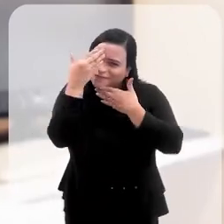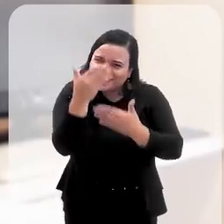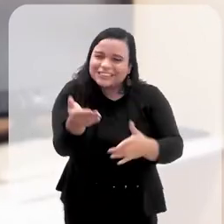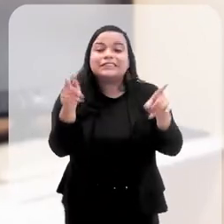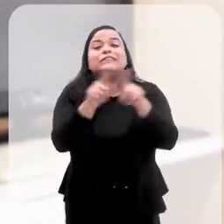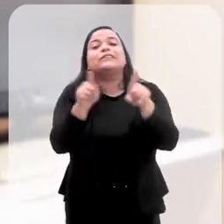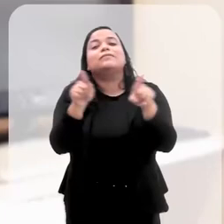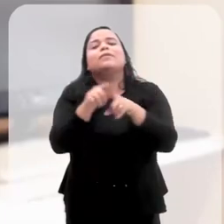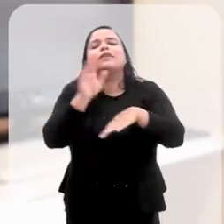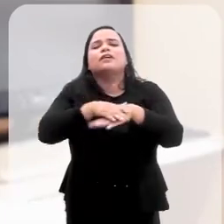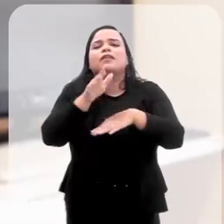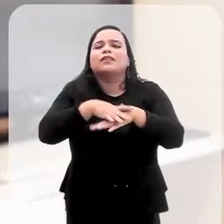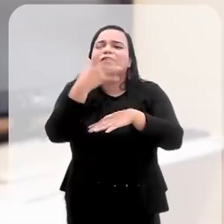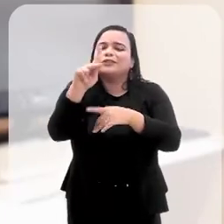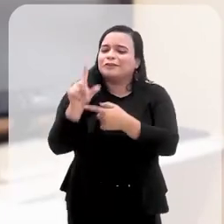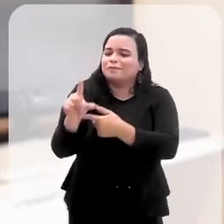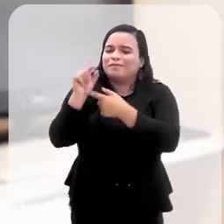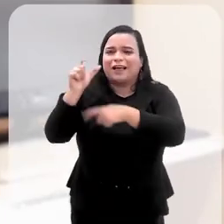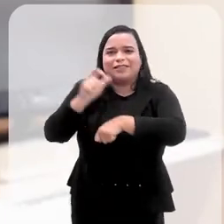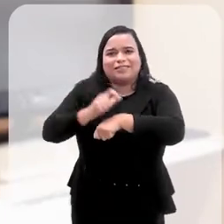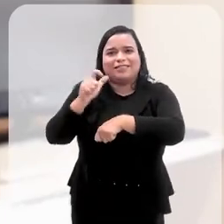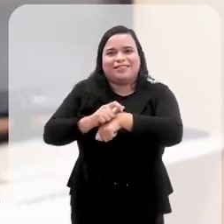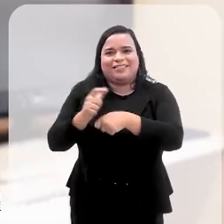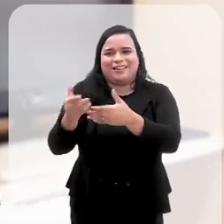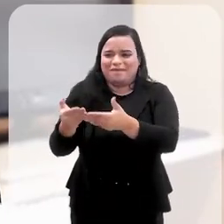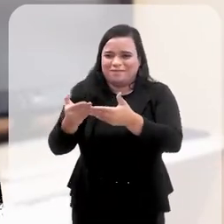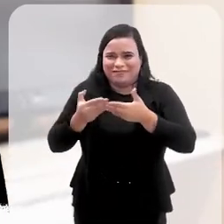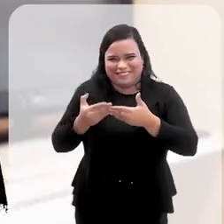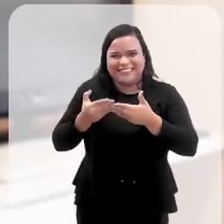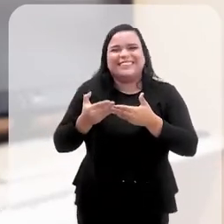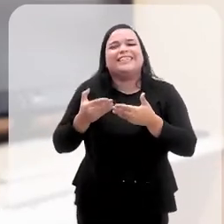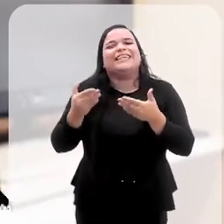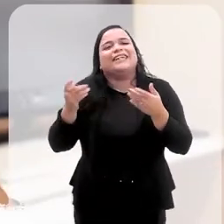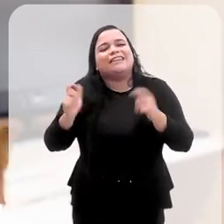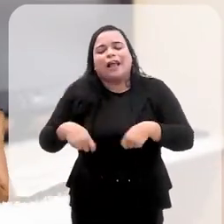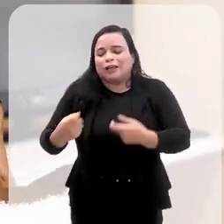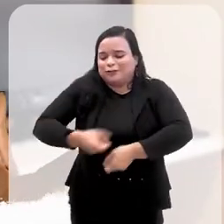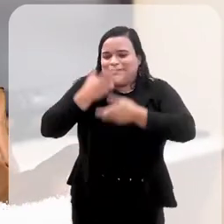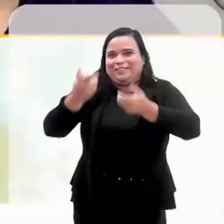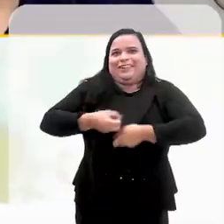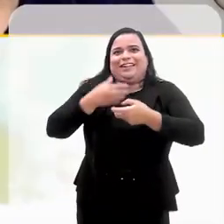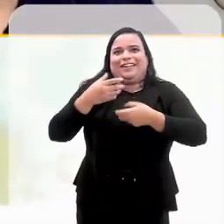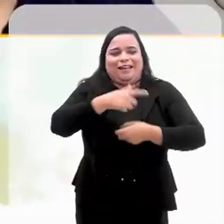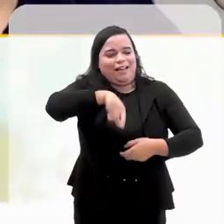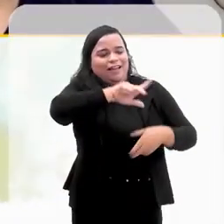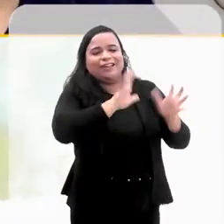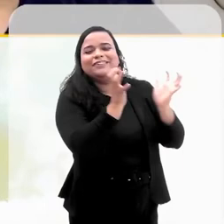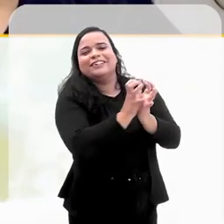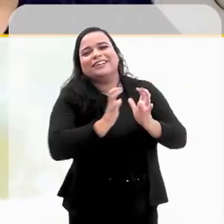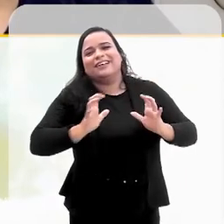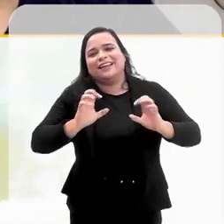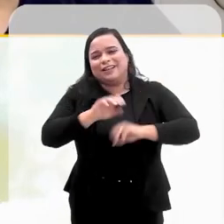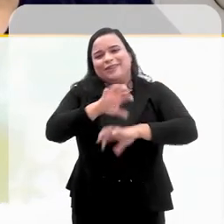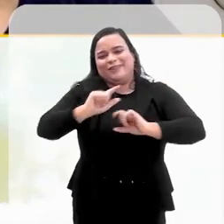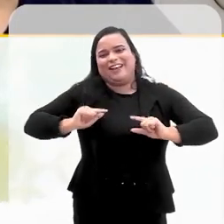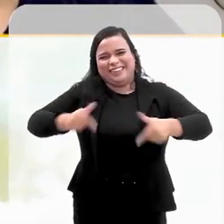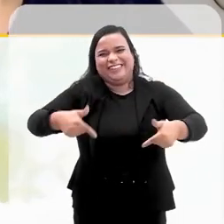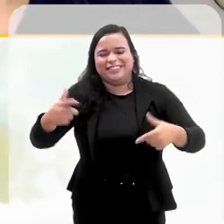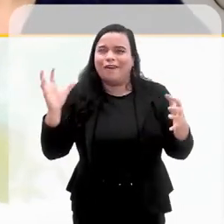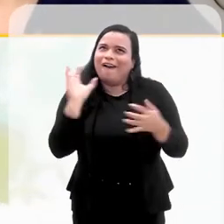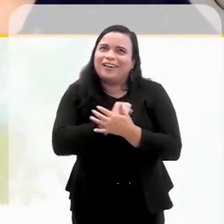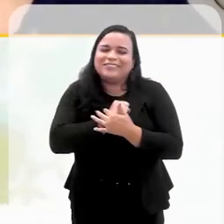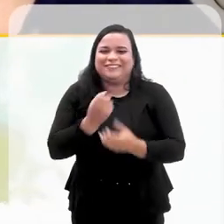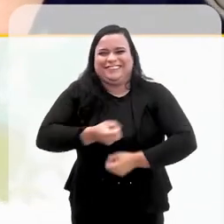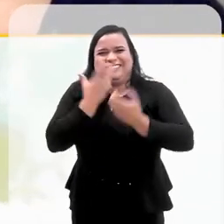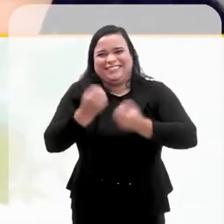compartilhadas aqui. Obrigada por ter também selecionado um pouquinho do tempo para inspirar a gente. O povo da educação adora isso, adora